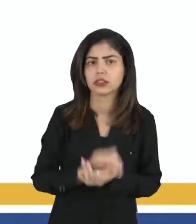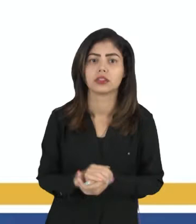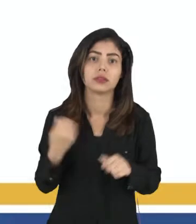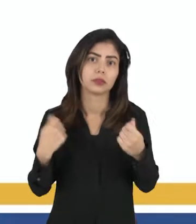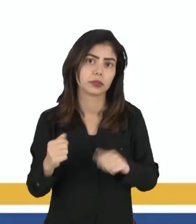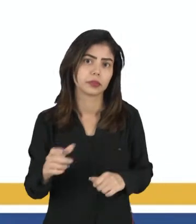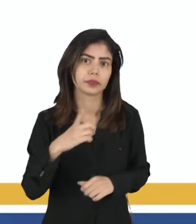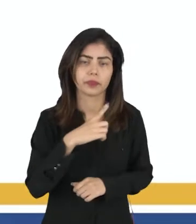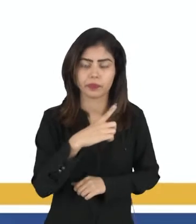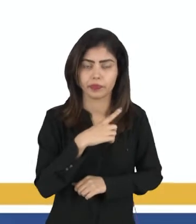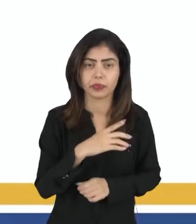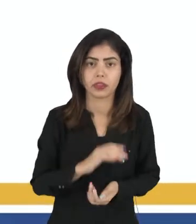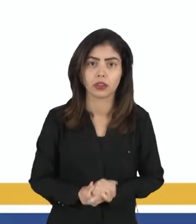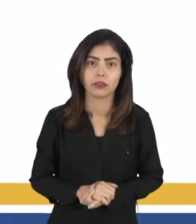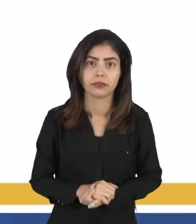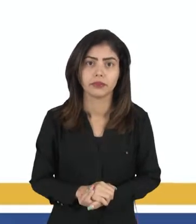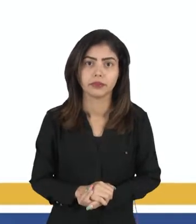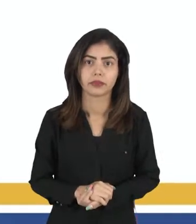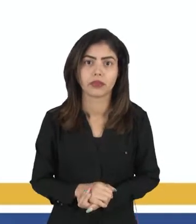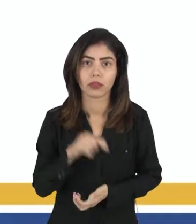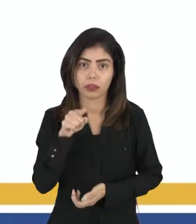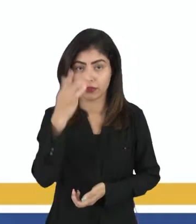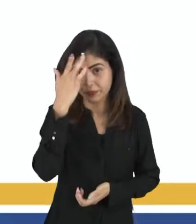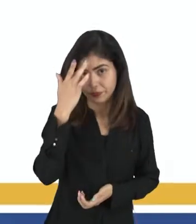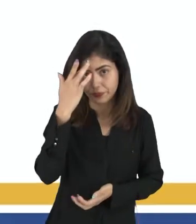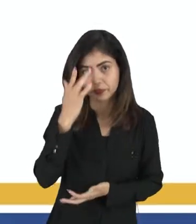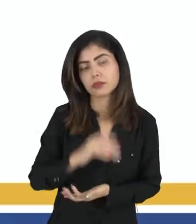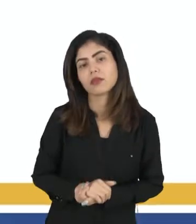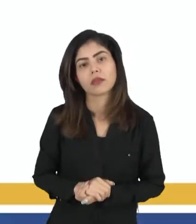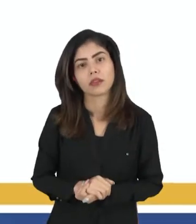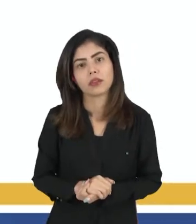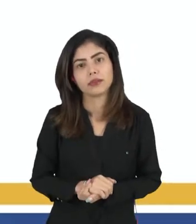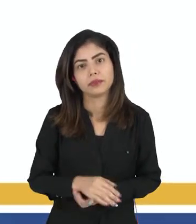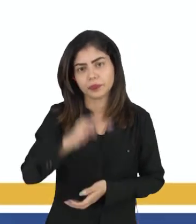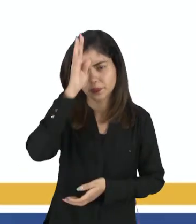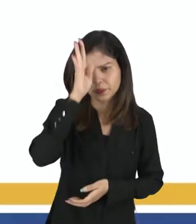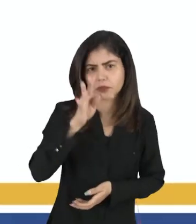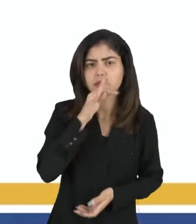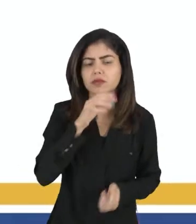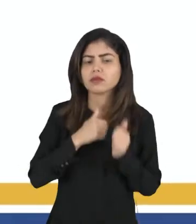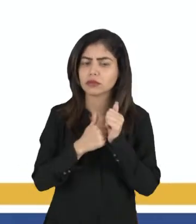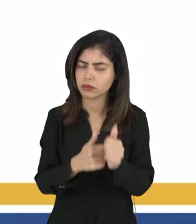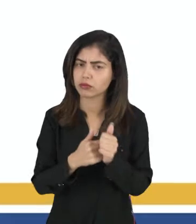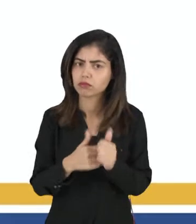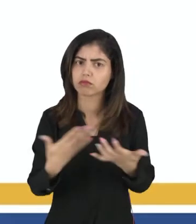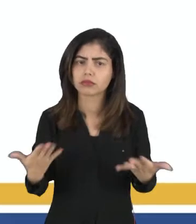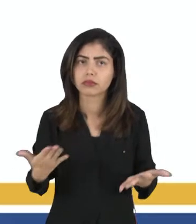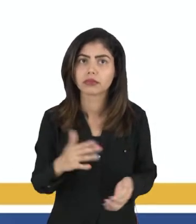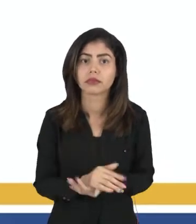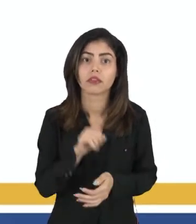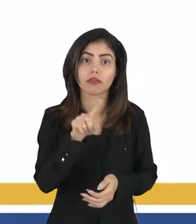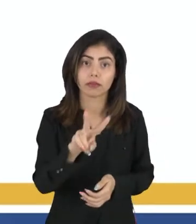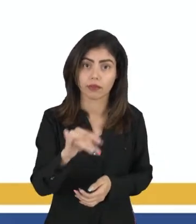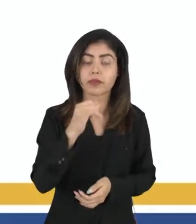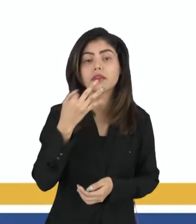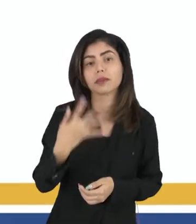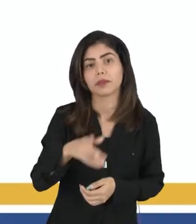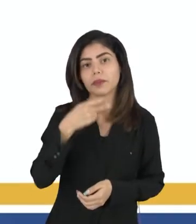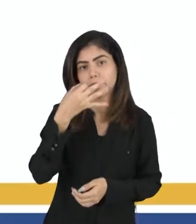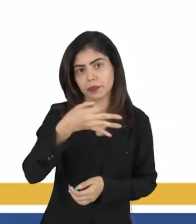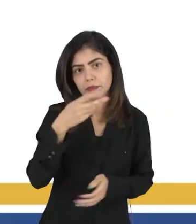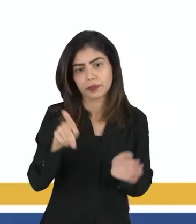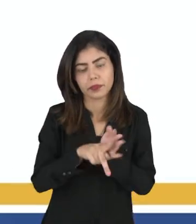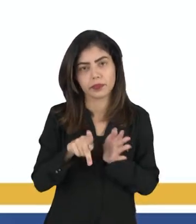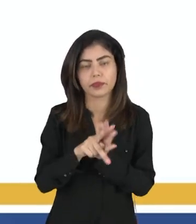que ser você acha que é uma tradição que tem que ser mantida? Então, aqui as pessoas vão dar a sua opinião,